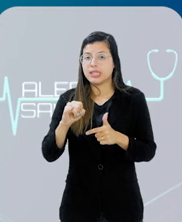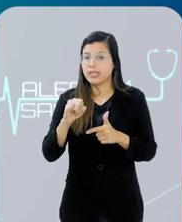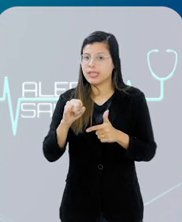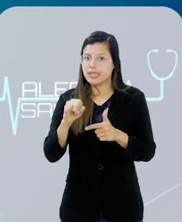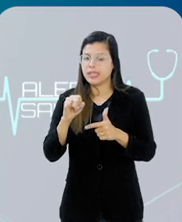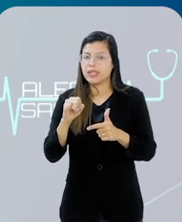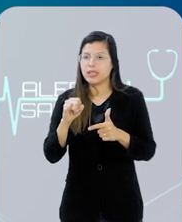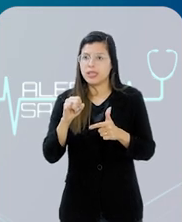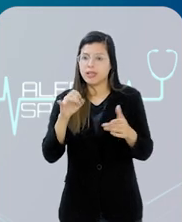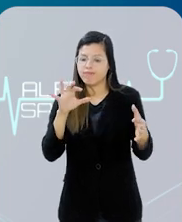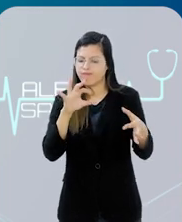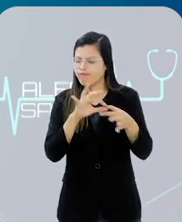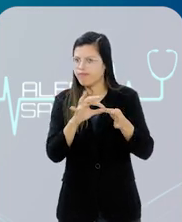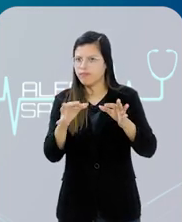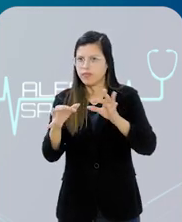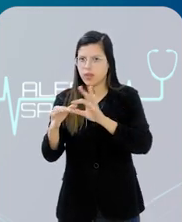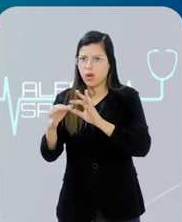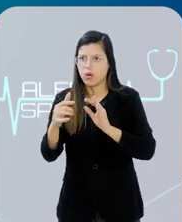Juntando isso